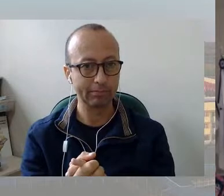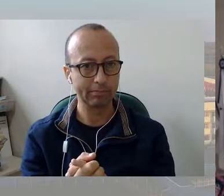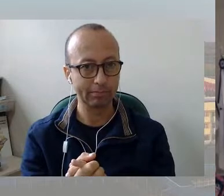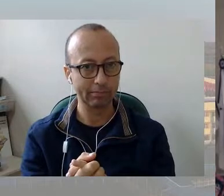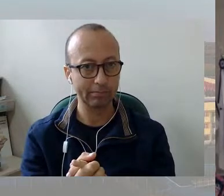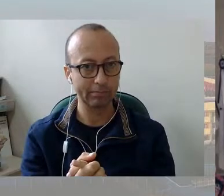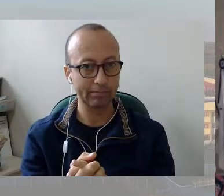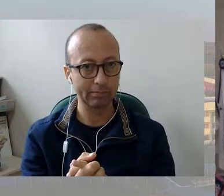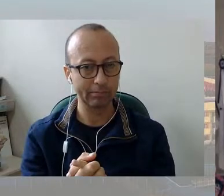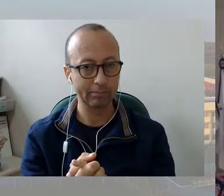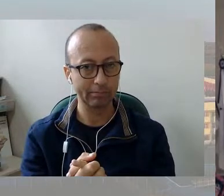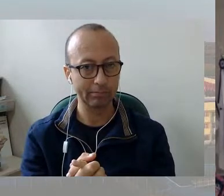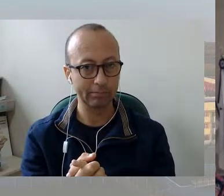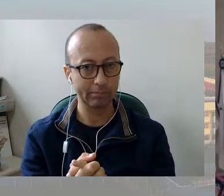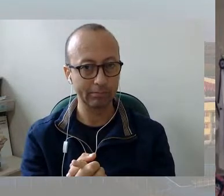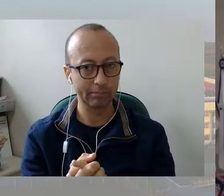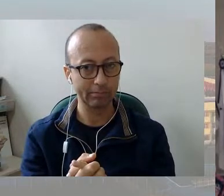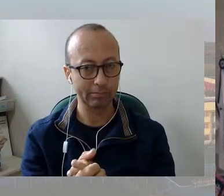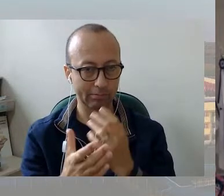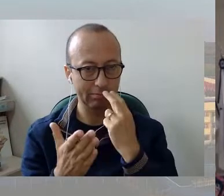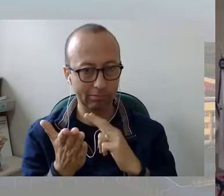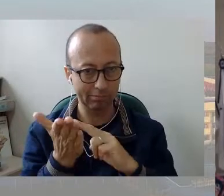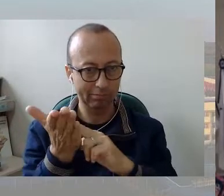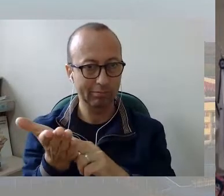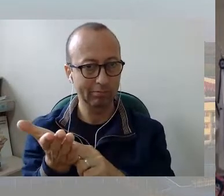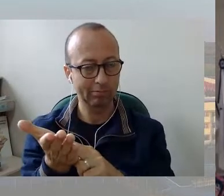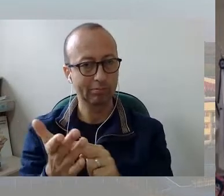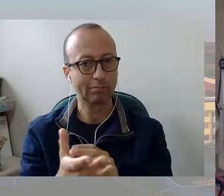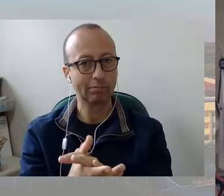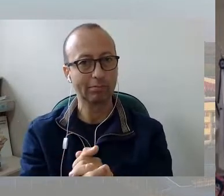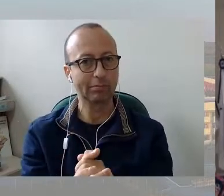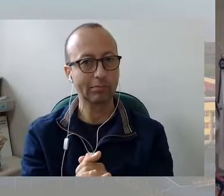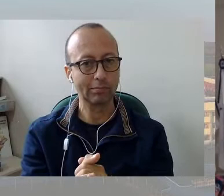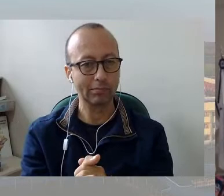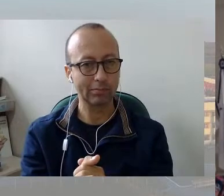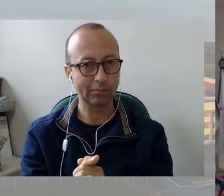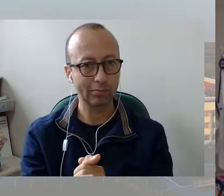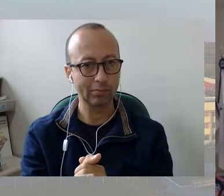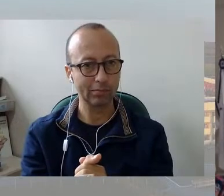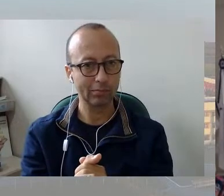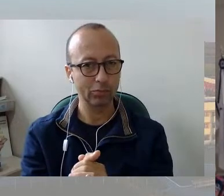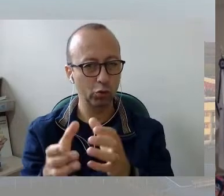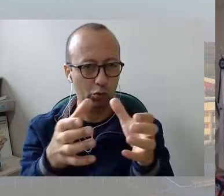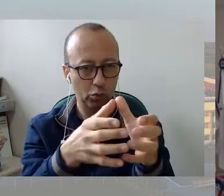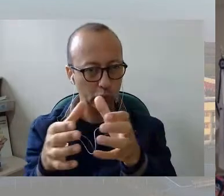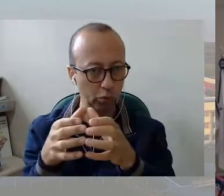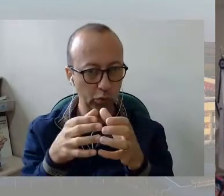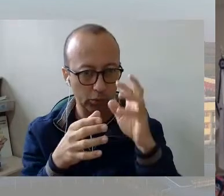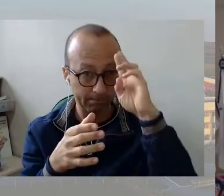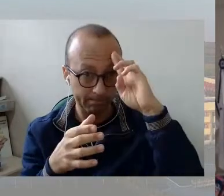uma resposta, né, à carta das equipes diretivas, demais conselheiros,